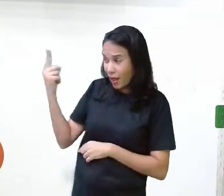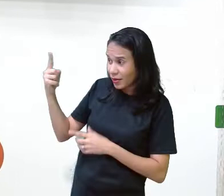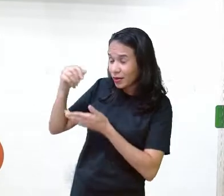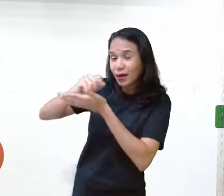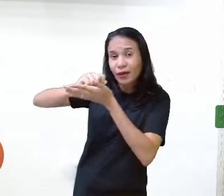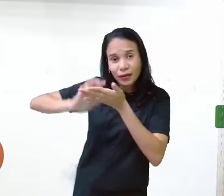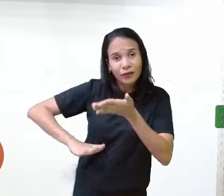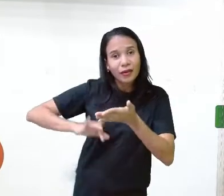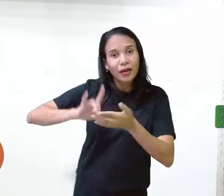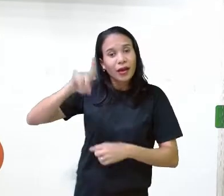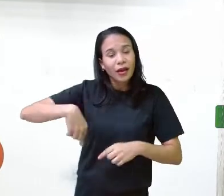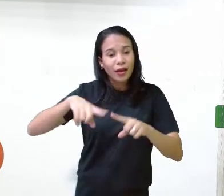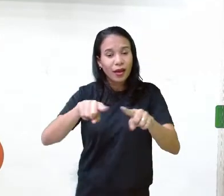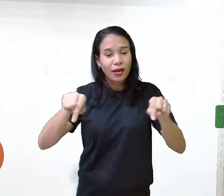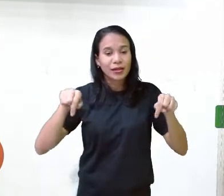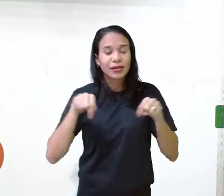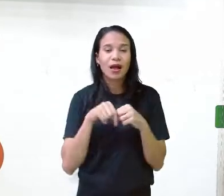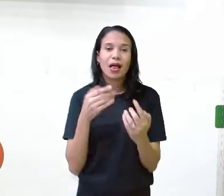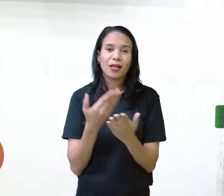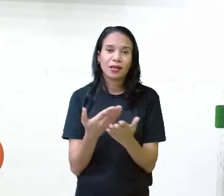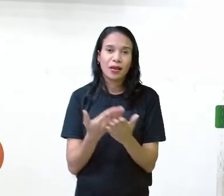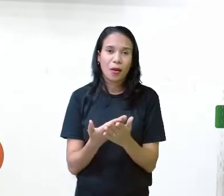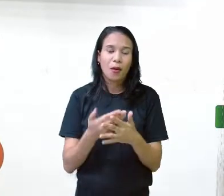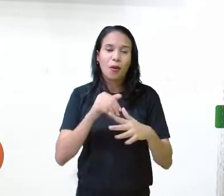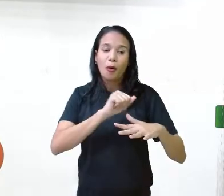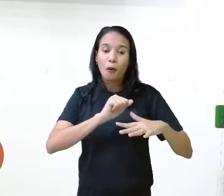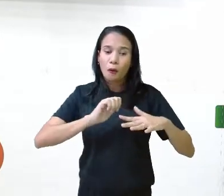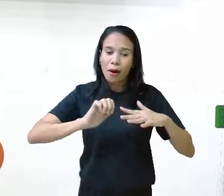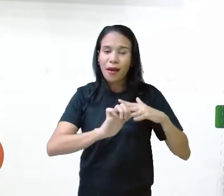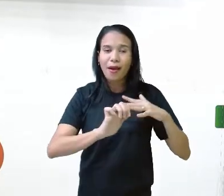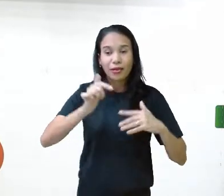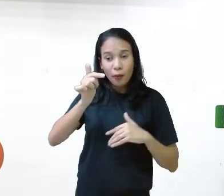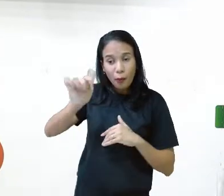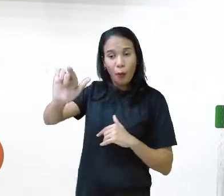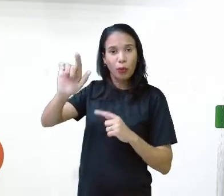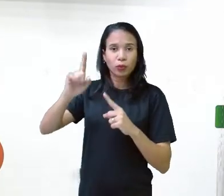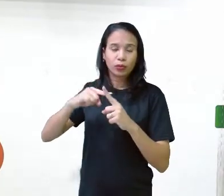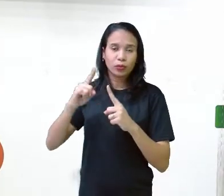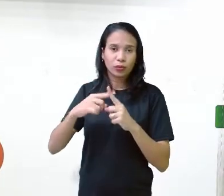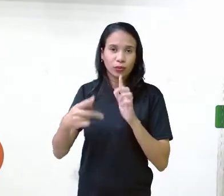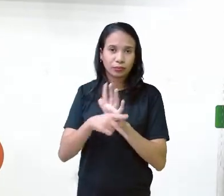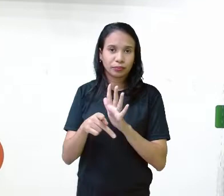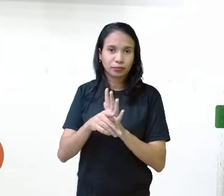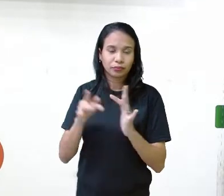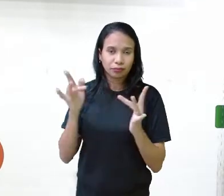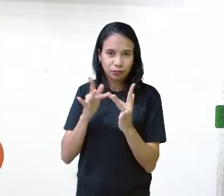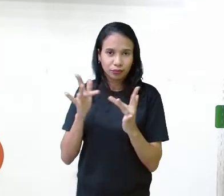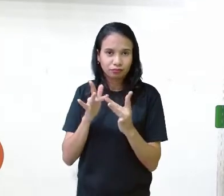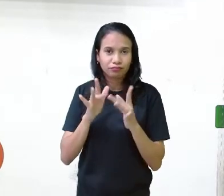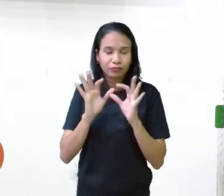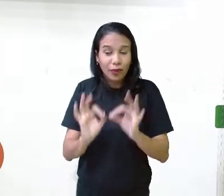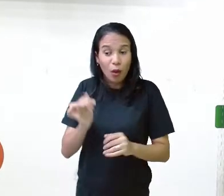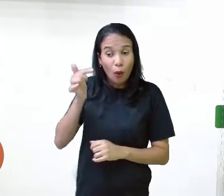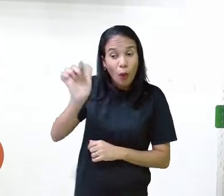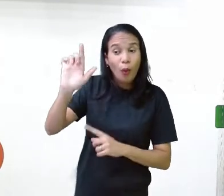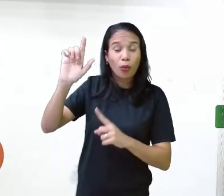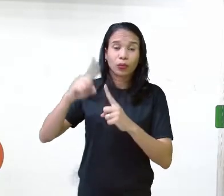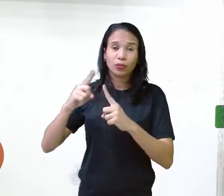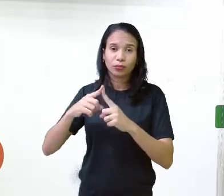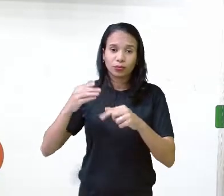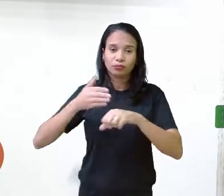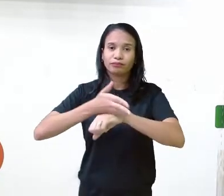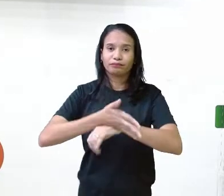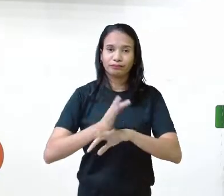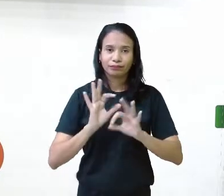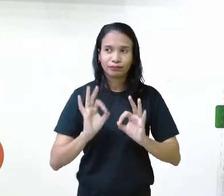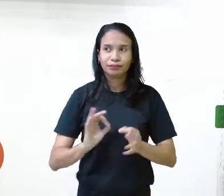específico vai se dar em sala de aula. O atendimento vai ter um outro tipo de intervenção, vai ter outro tipo de